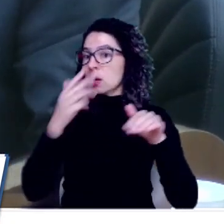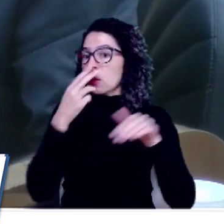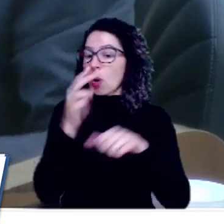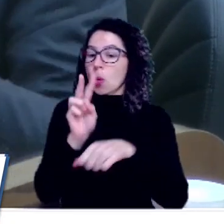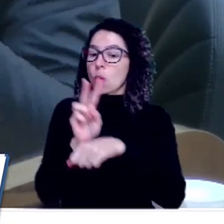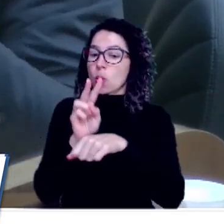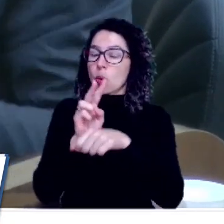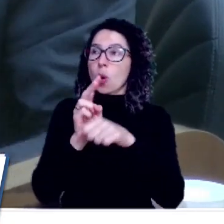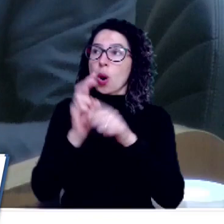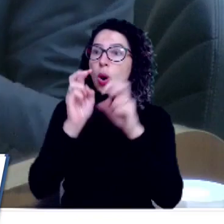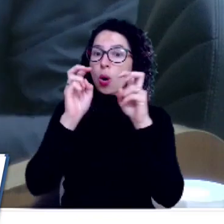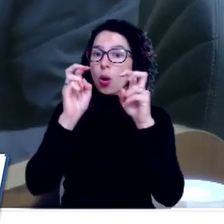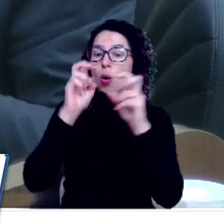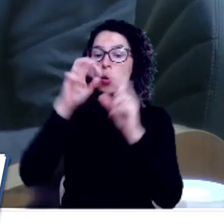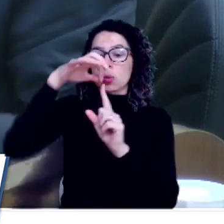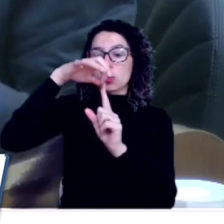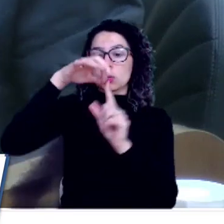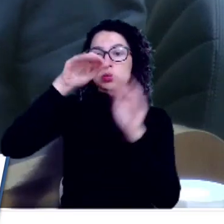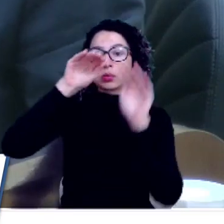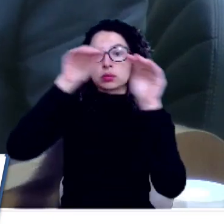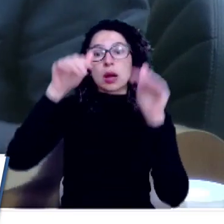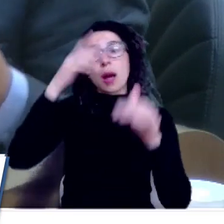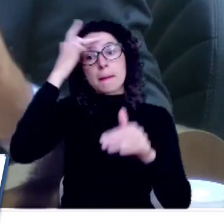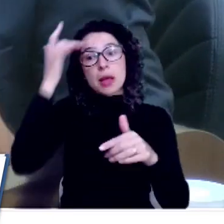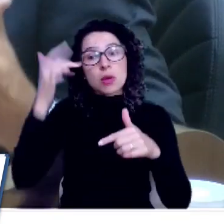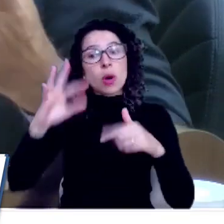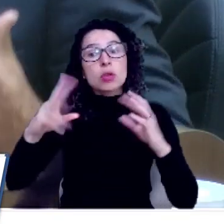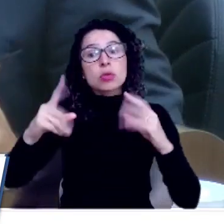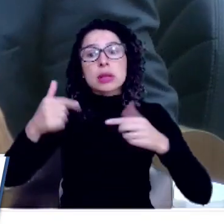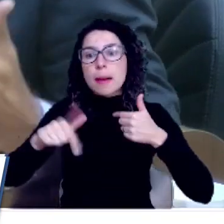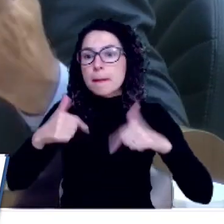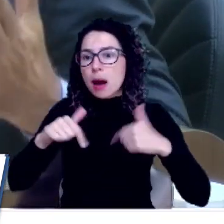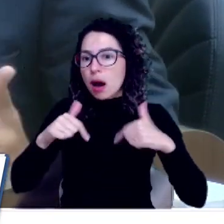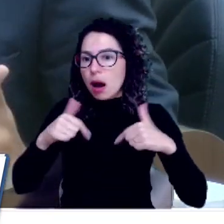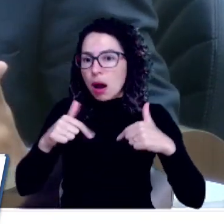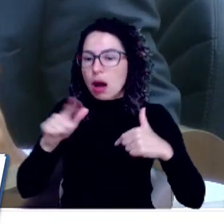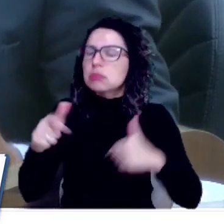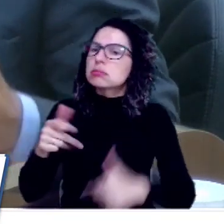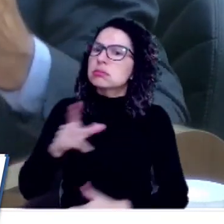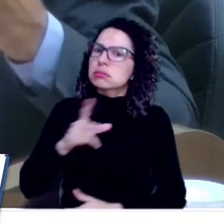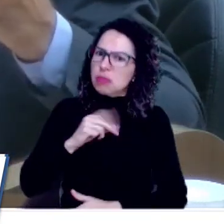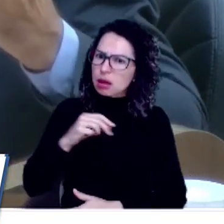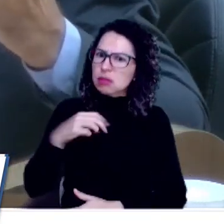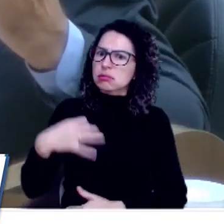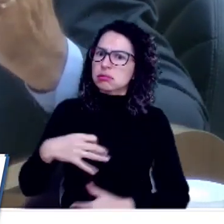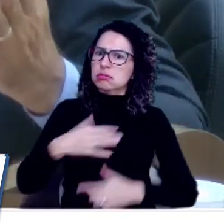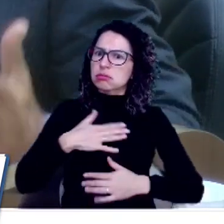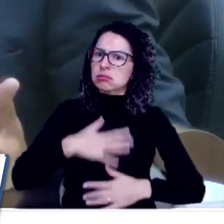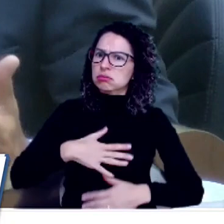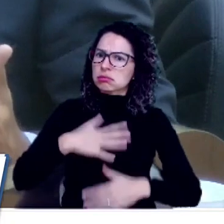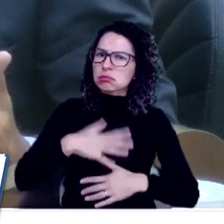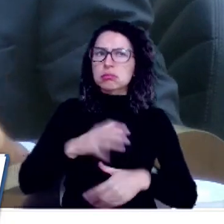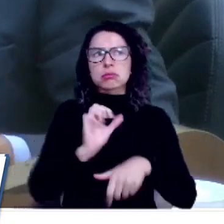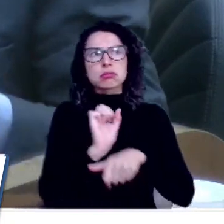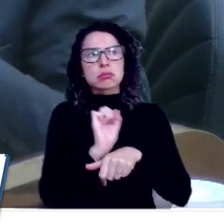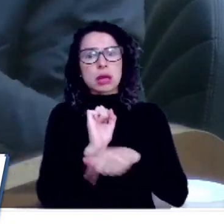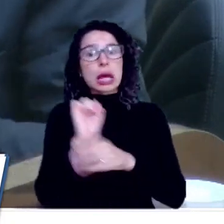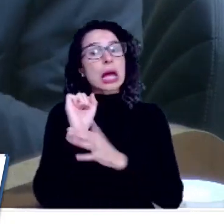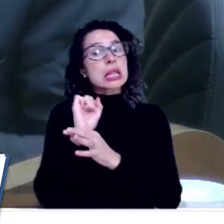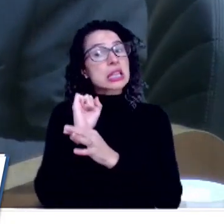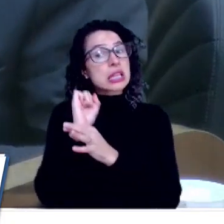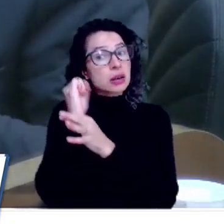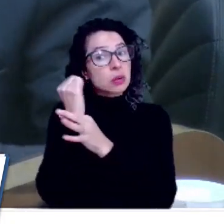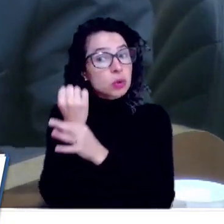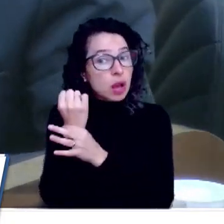ônibus para os trabalhadores da nossa cidade. Eles merecem conforto, eles merecem segurança, porque o